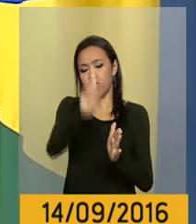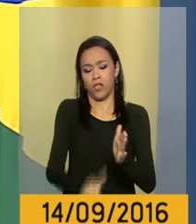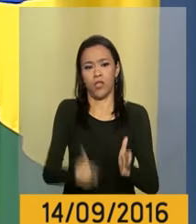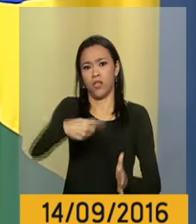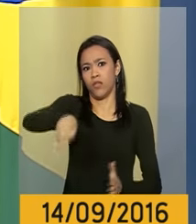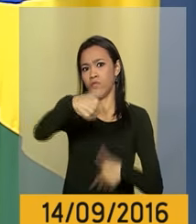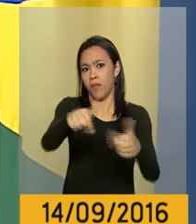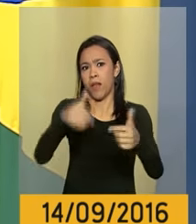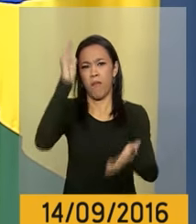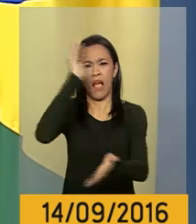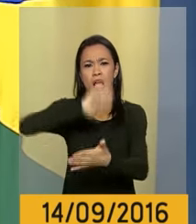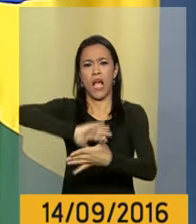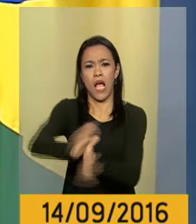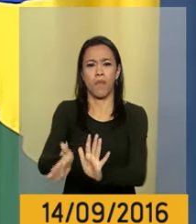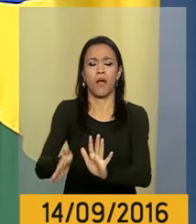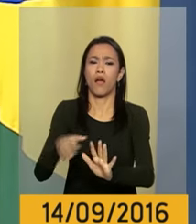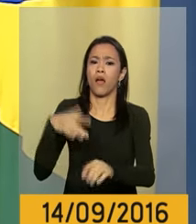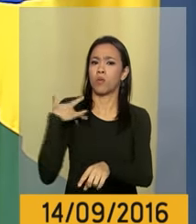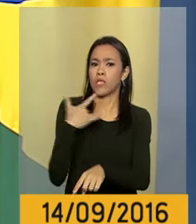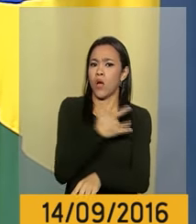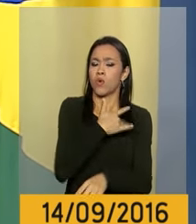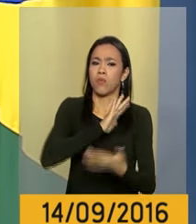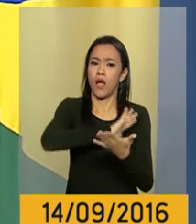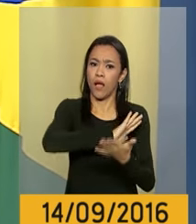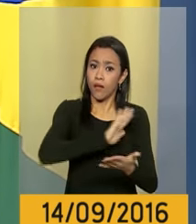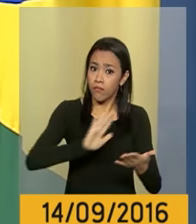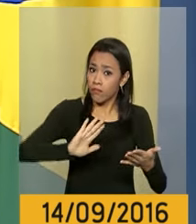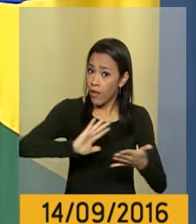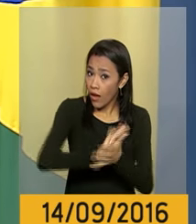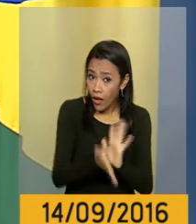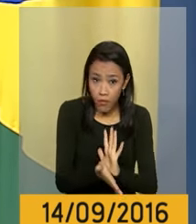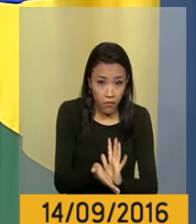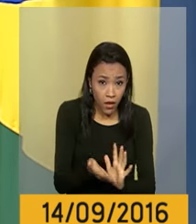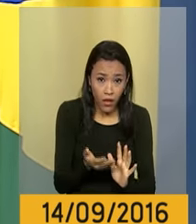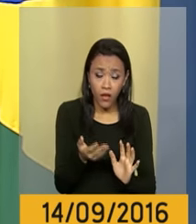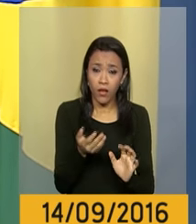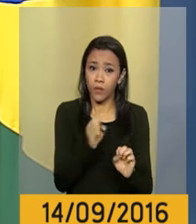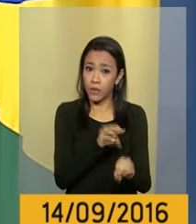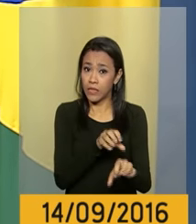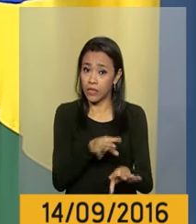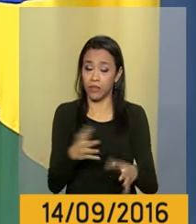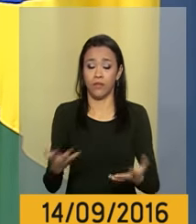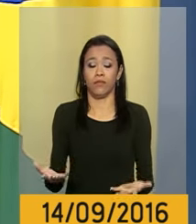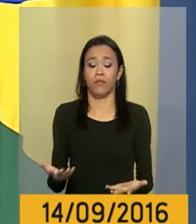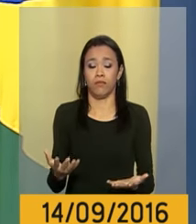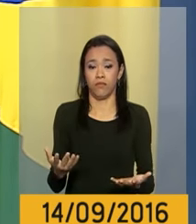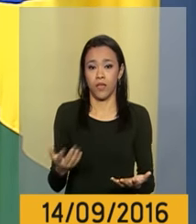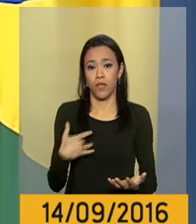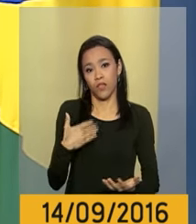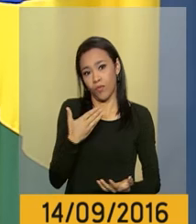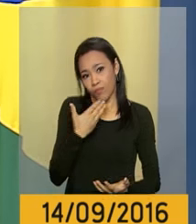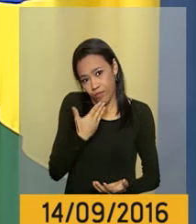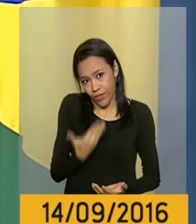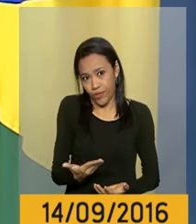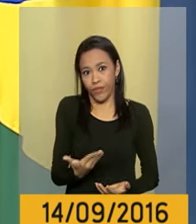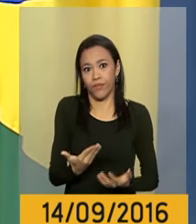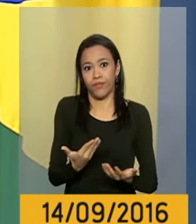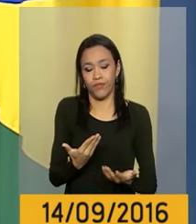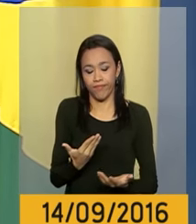para acabar com saúde, para acabar com a educação. Eu estou tomando a liberdade de pedir,